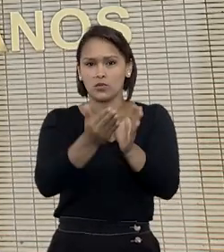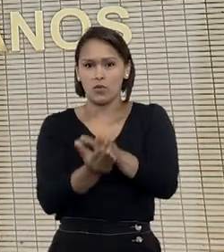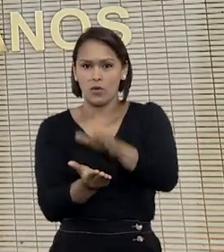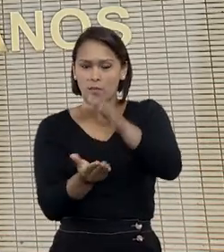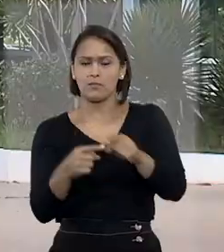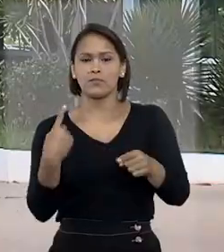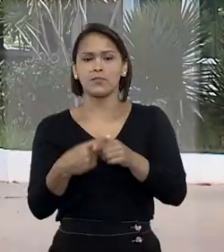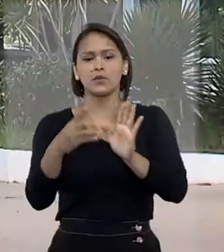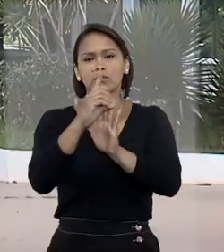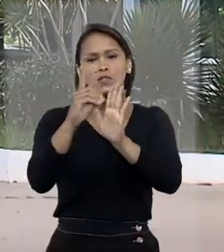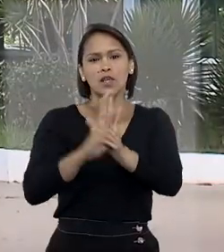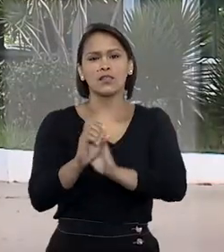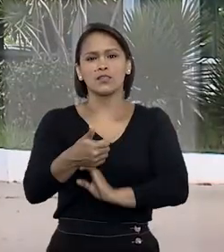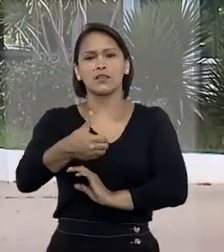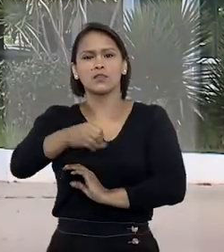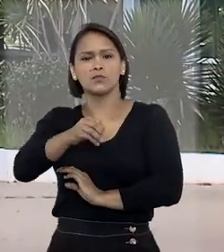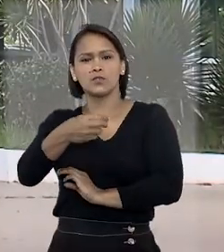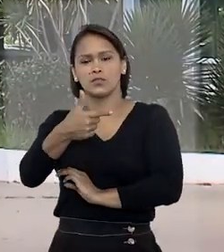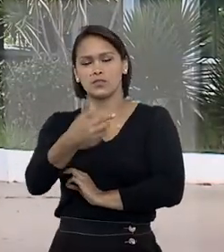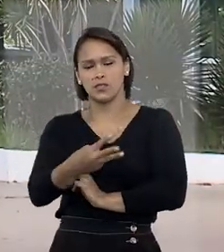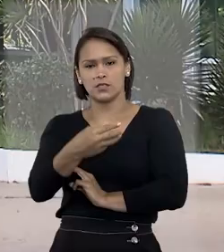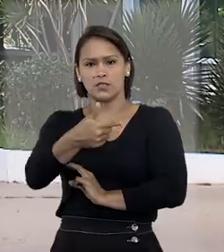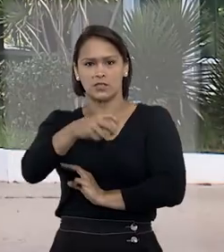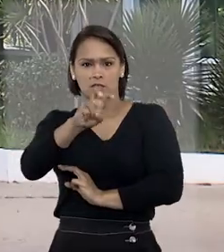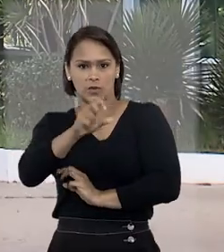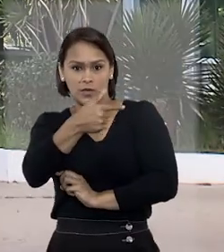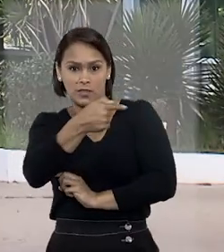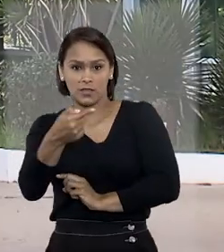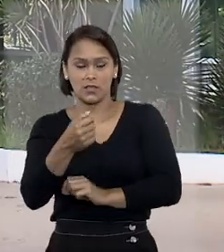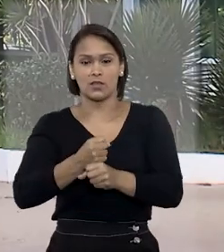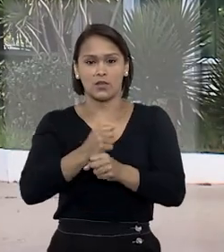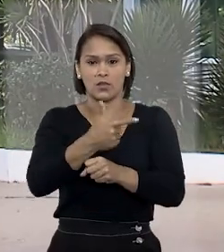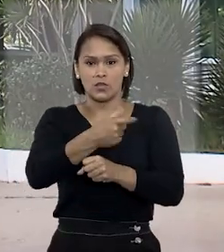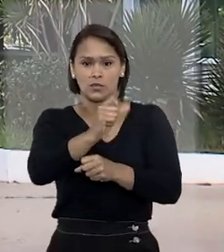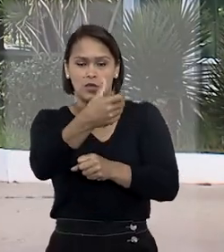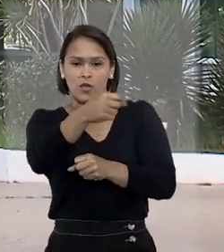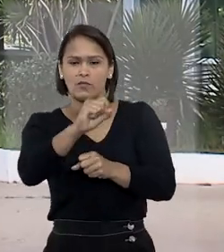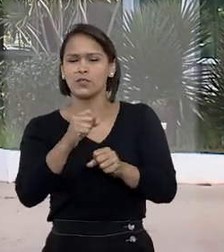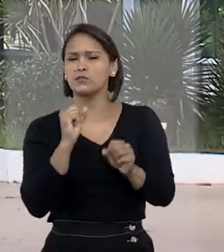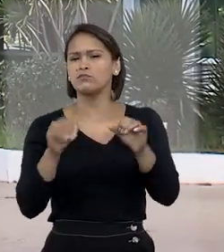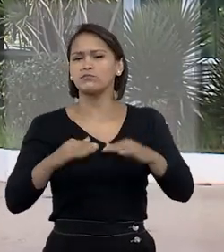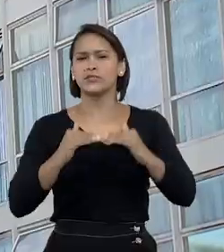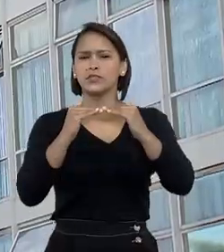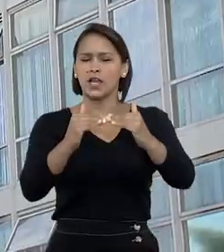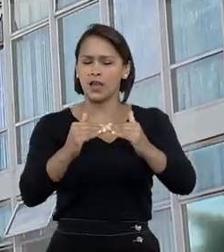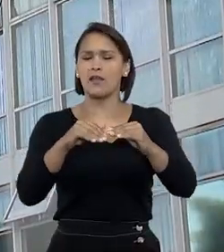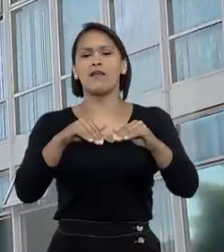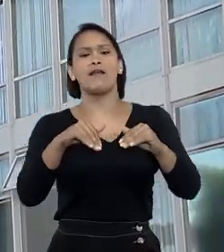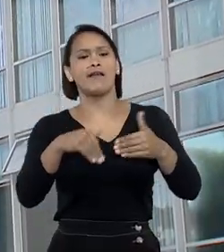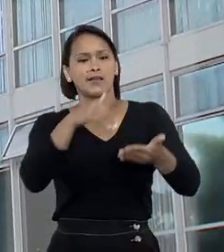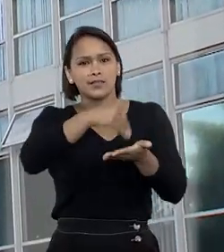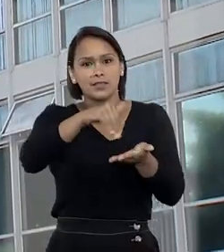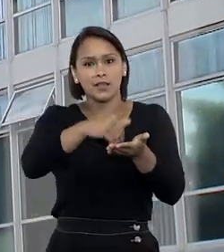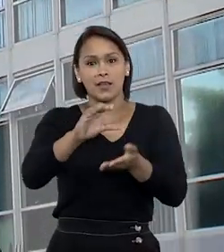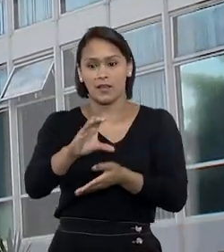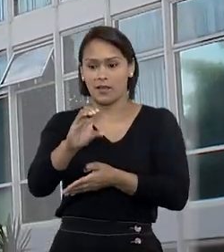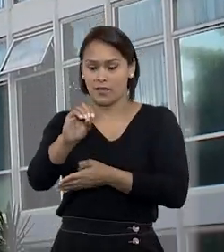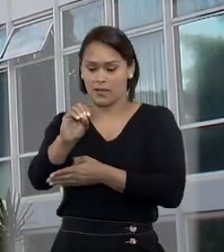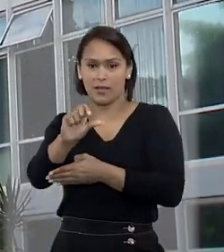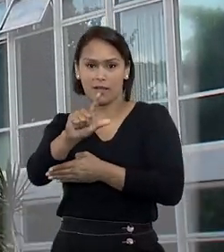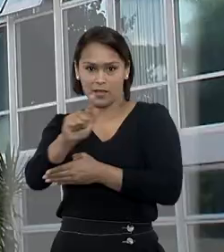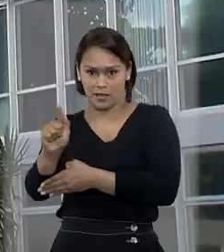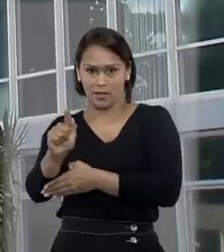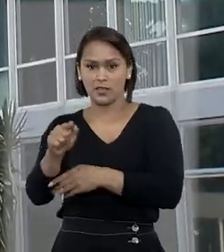responder nos autos pois o decreto 10.357 de 2020 estabelece que cabe à secretaria nacional